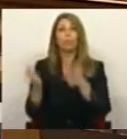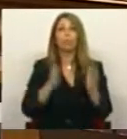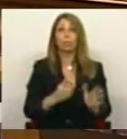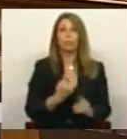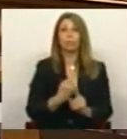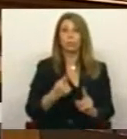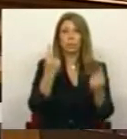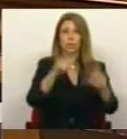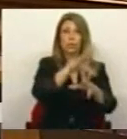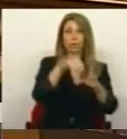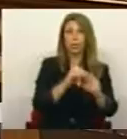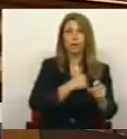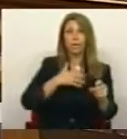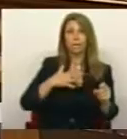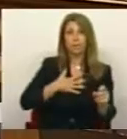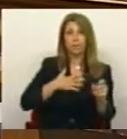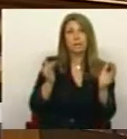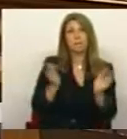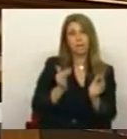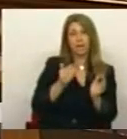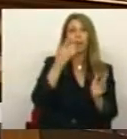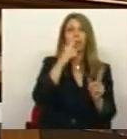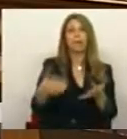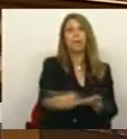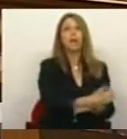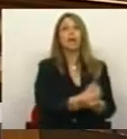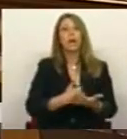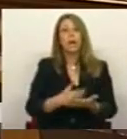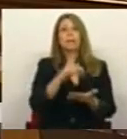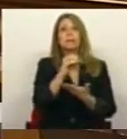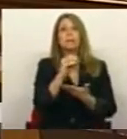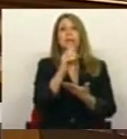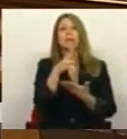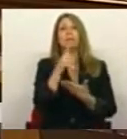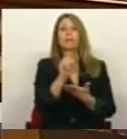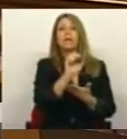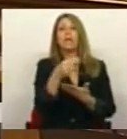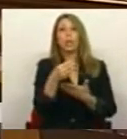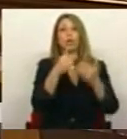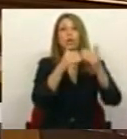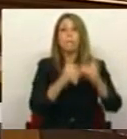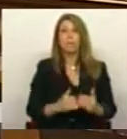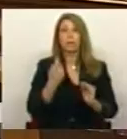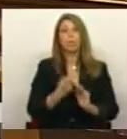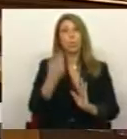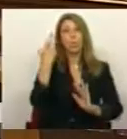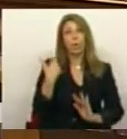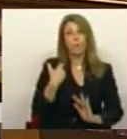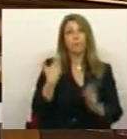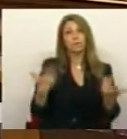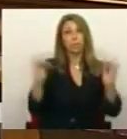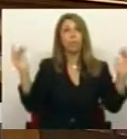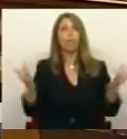apenas contempla as pequenas empresas que tenham tido uma faturação inferior a 60 mil euros no ano anterior, o que reduz drasticamente o